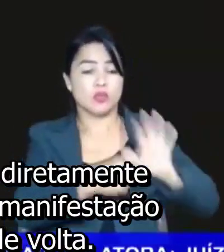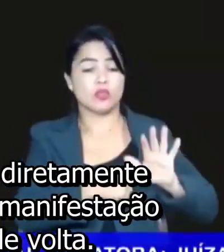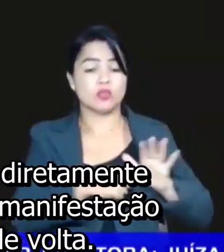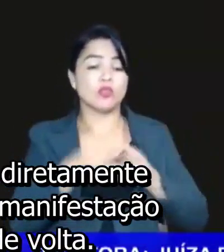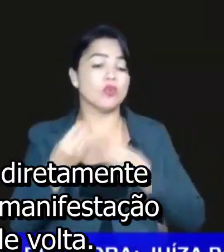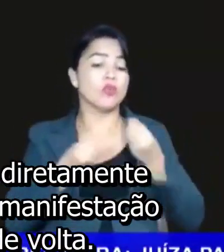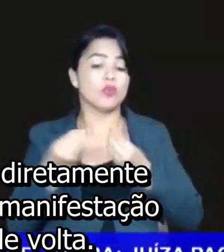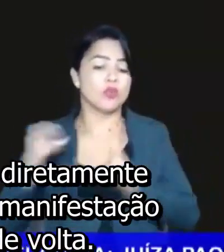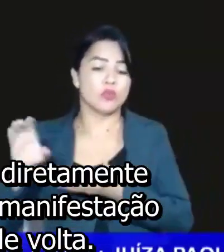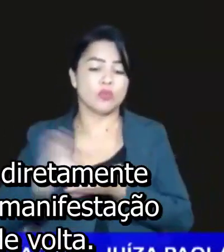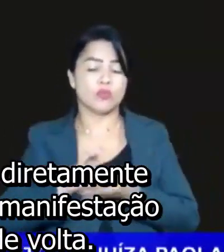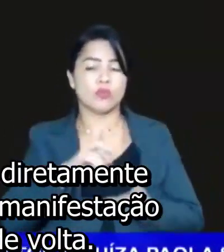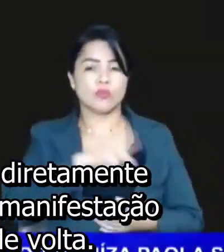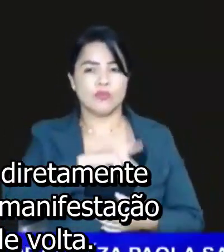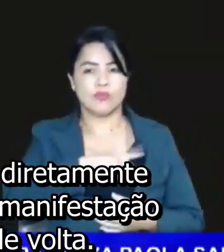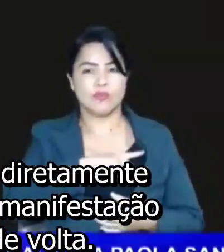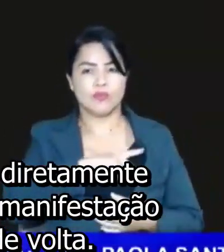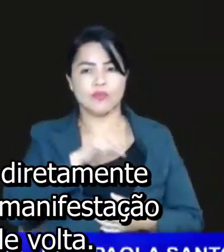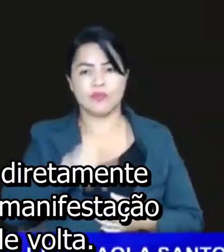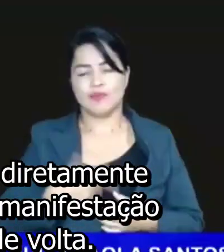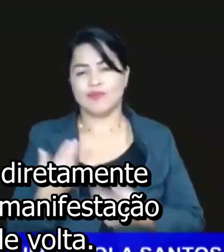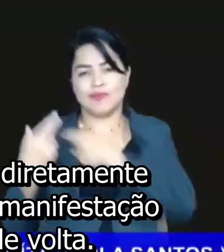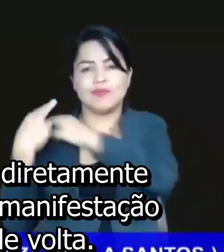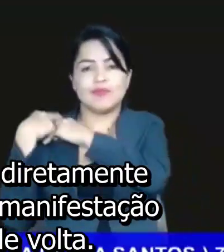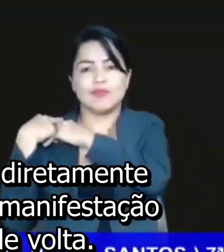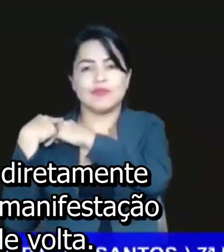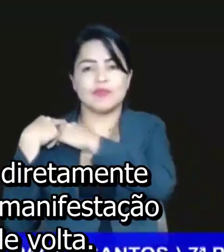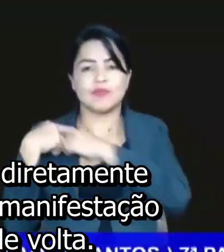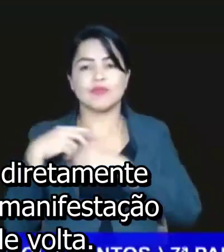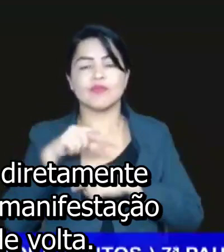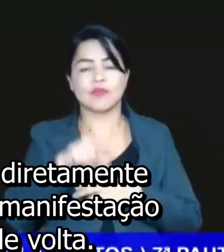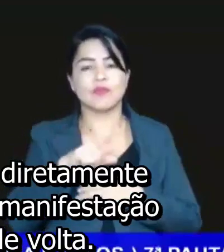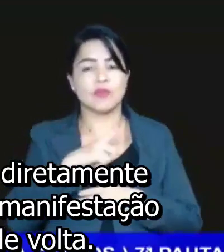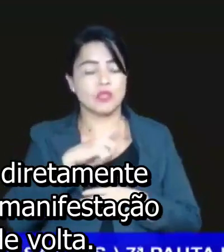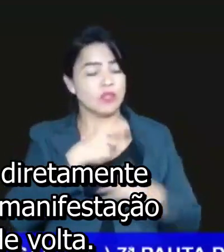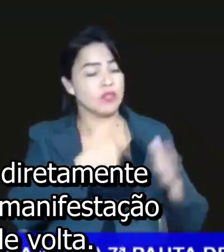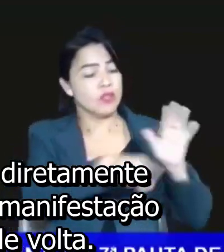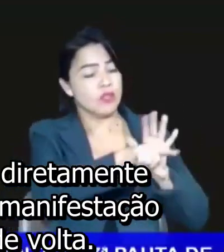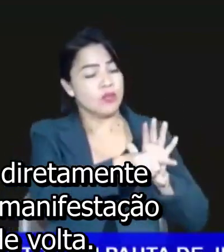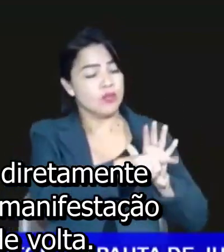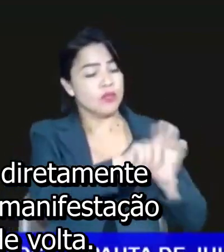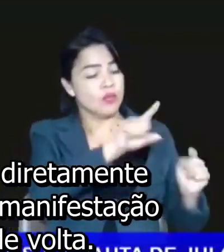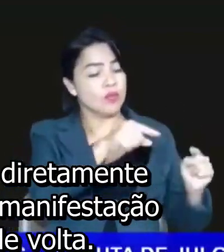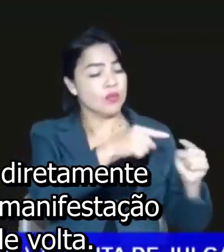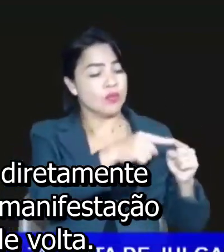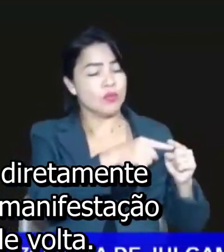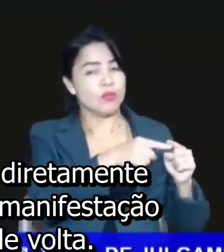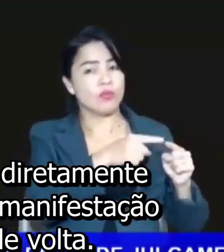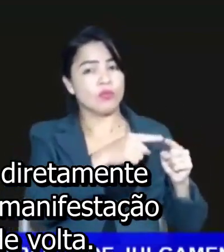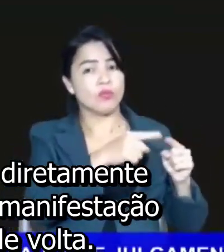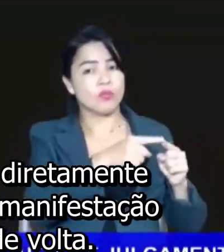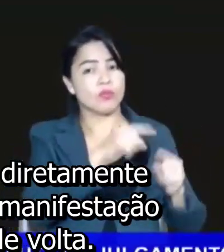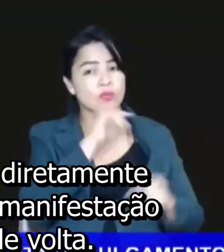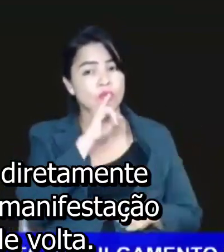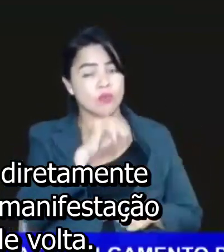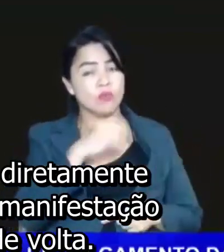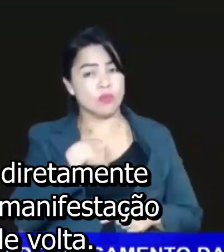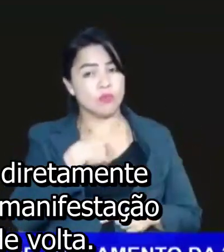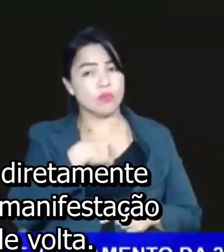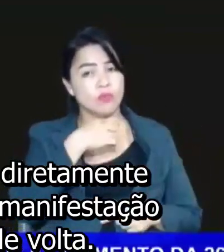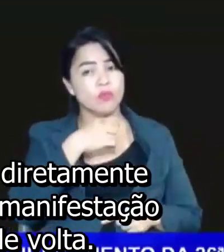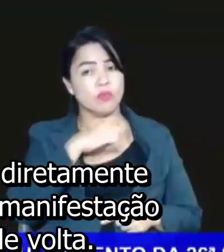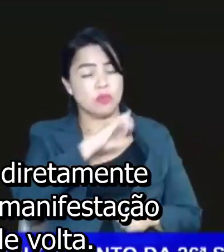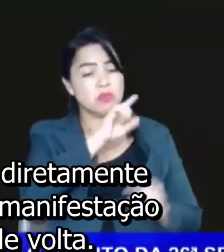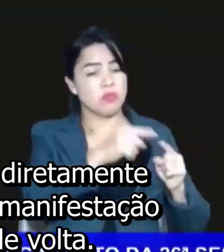verba pública. Esse dever ele é extraído diretamente da Constituição. Com essas palavras,